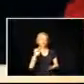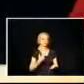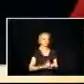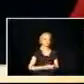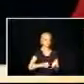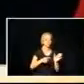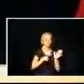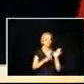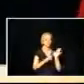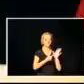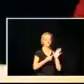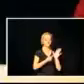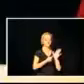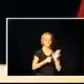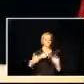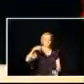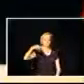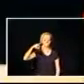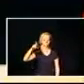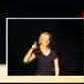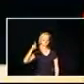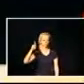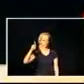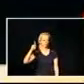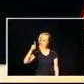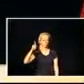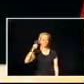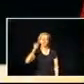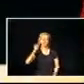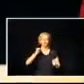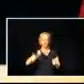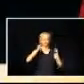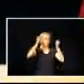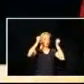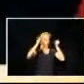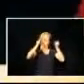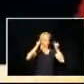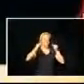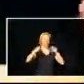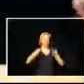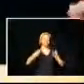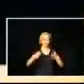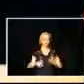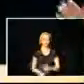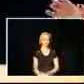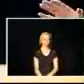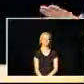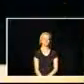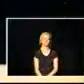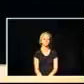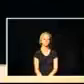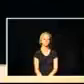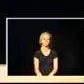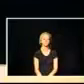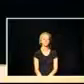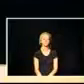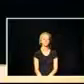Que o Ministério Público possa dar realmente explicações porque é que a Prefeitura não cumpre a